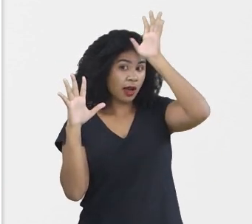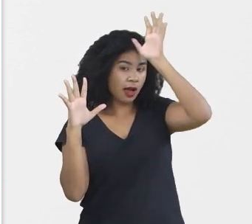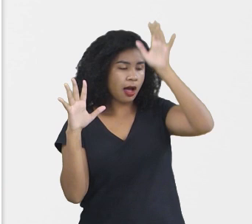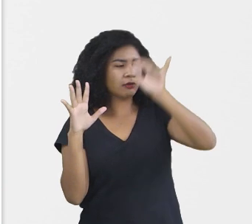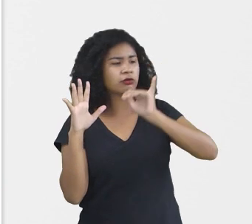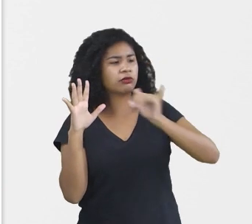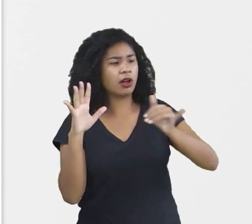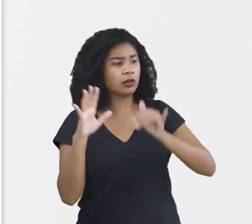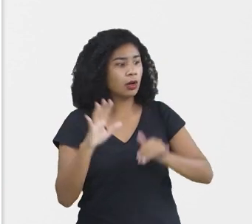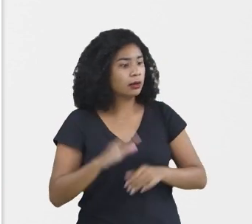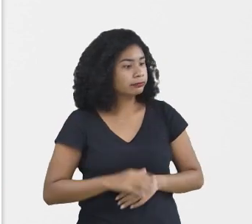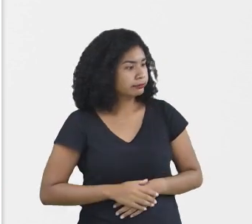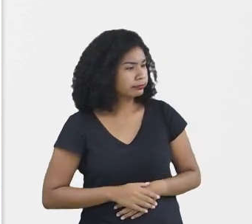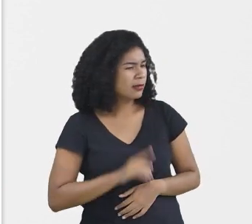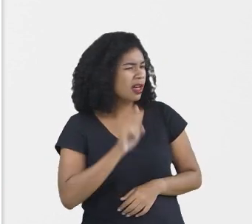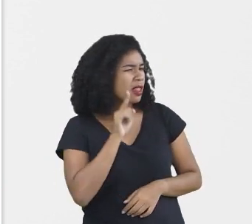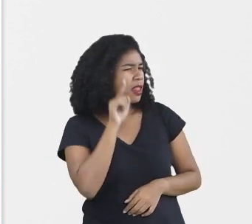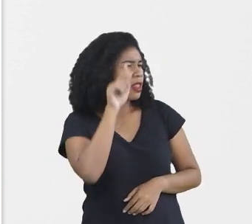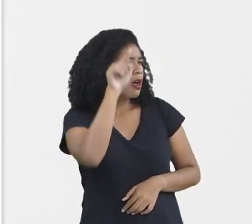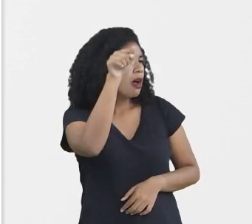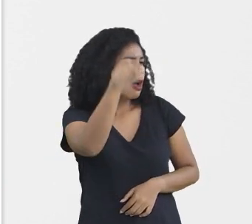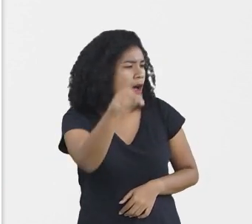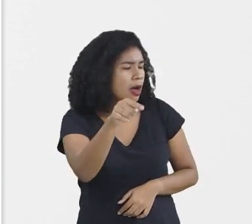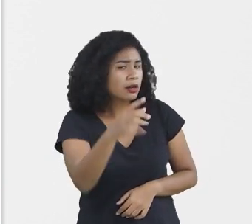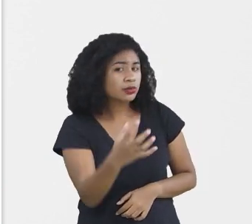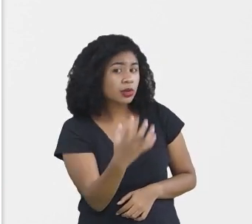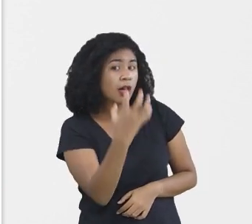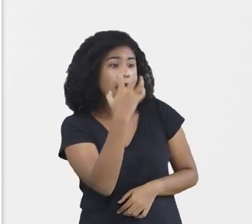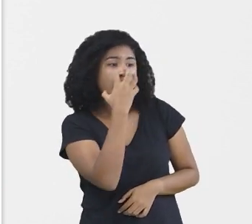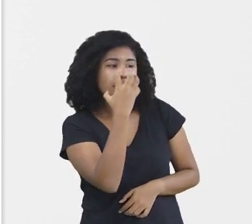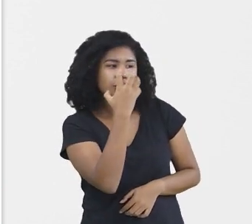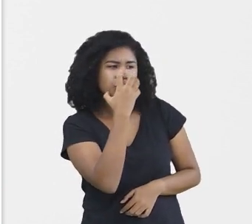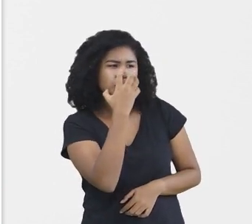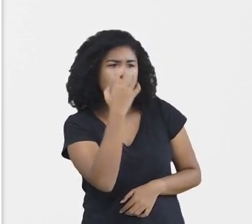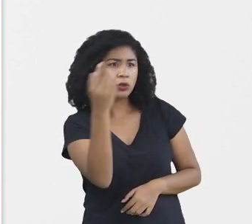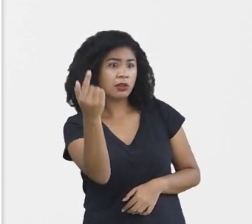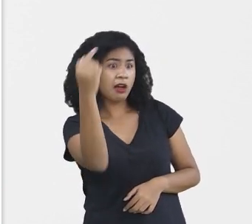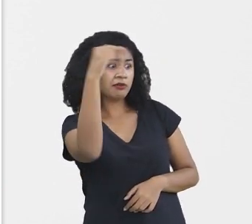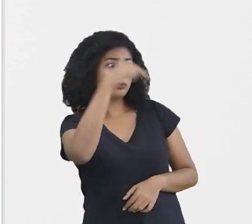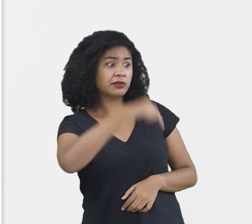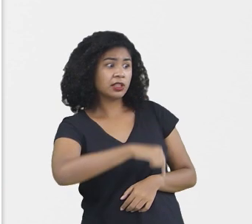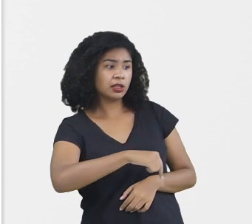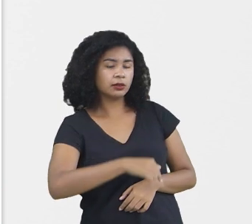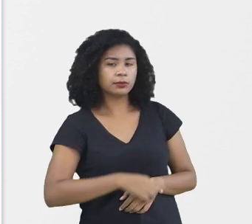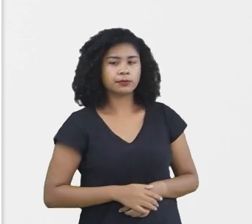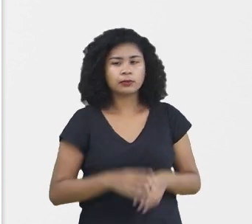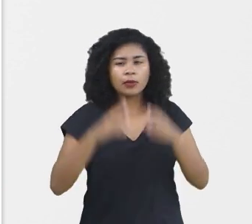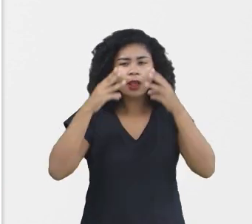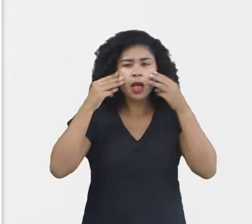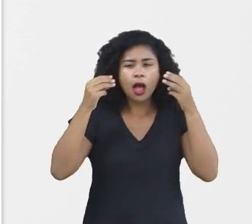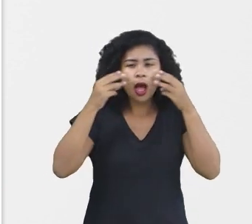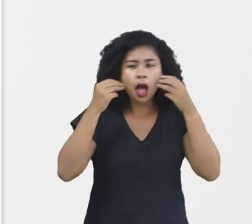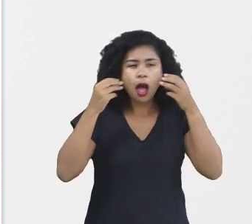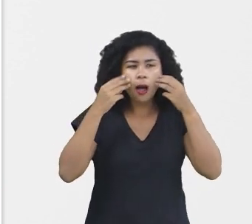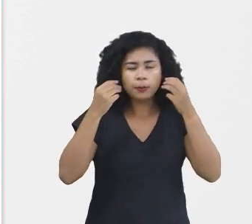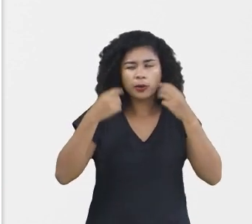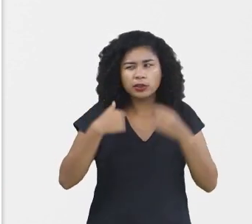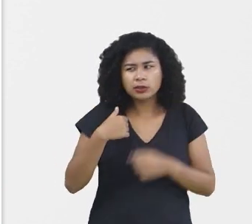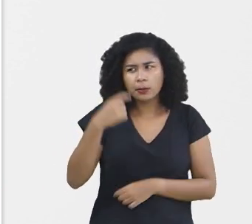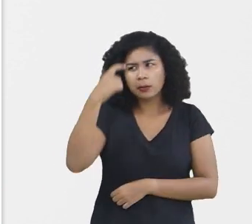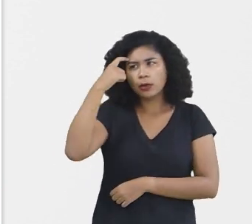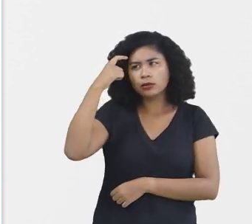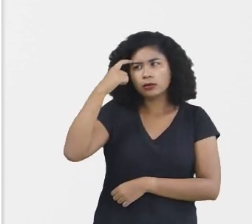E aí a raposa, né, foi saindo e pensando com ela mesma, né? Pode ser que os cães não sabem